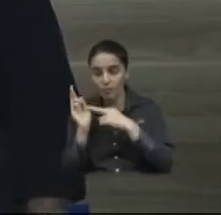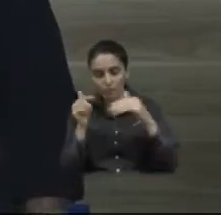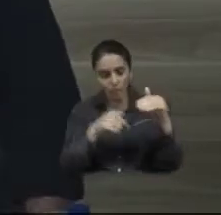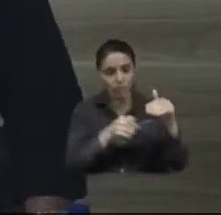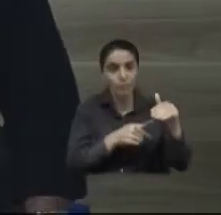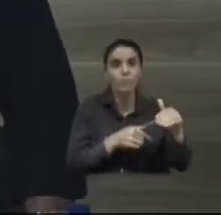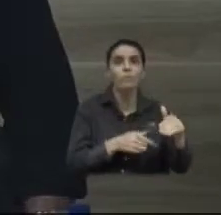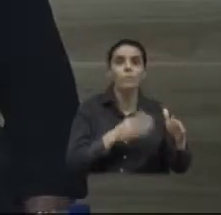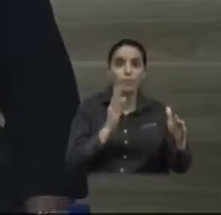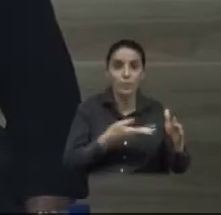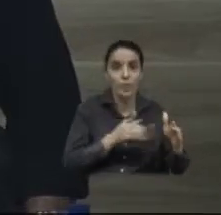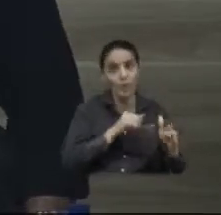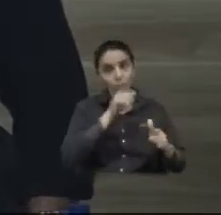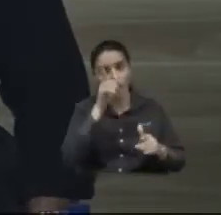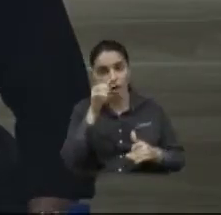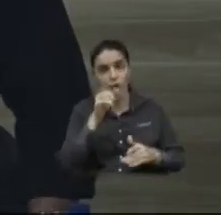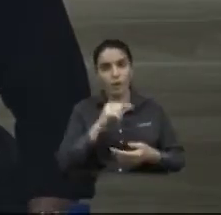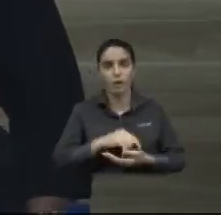para poder